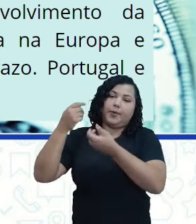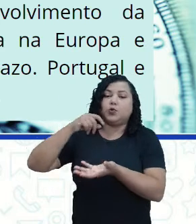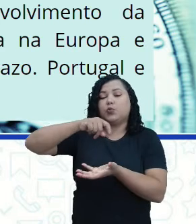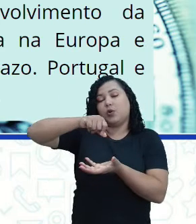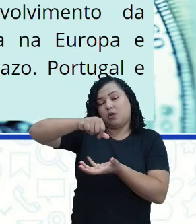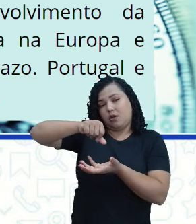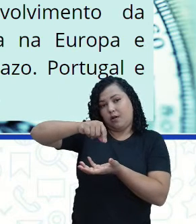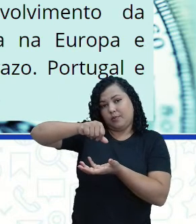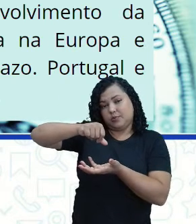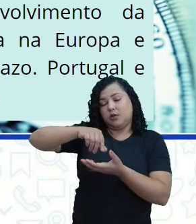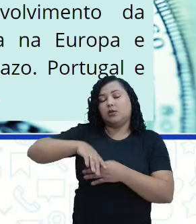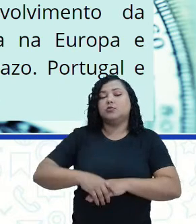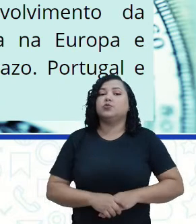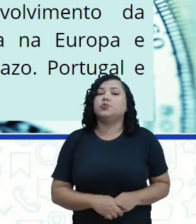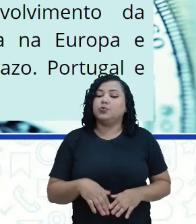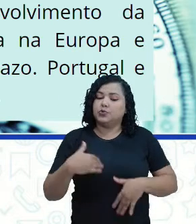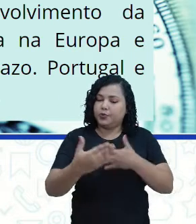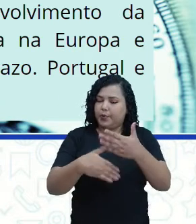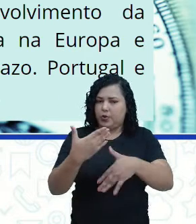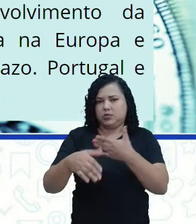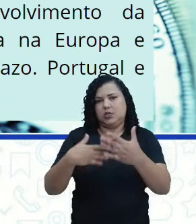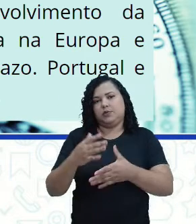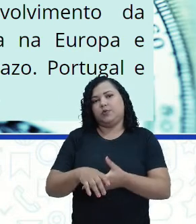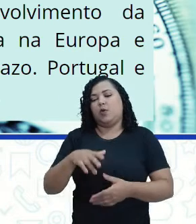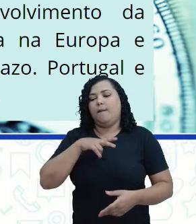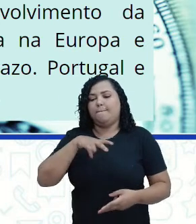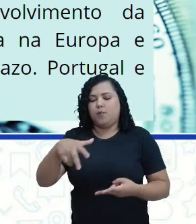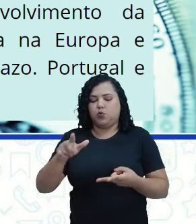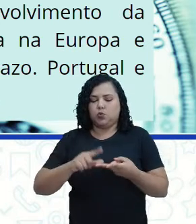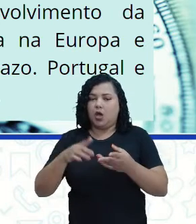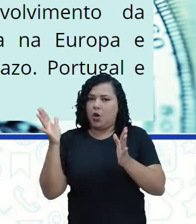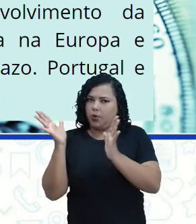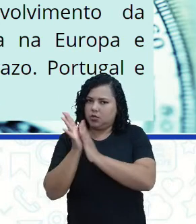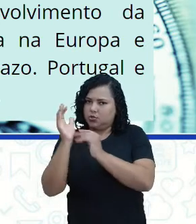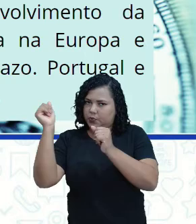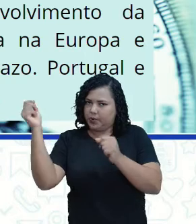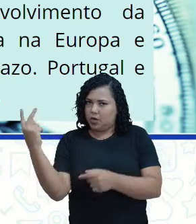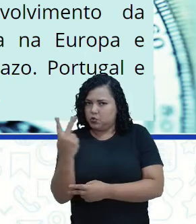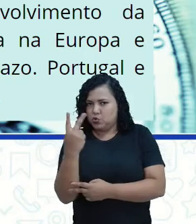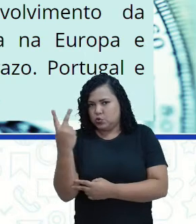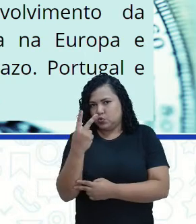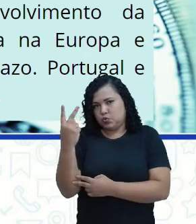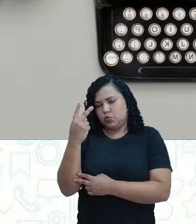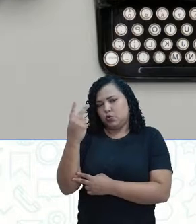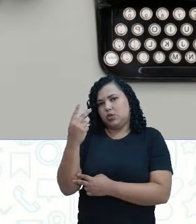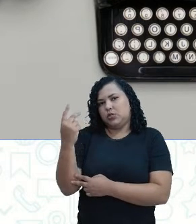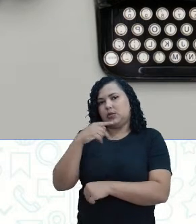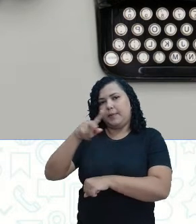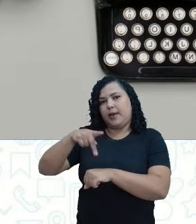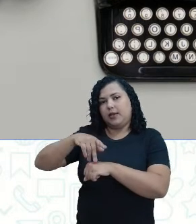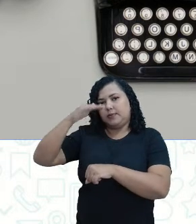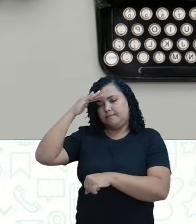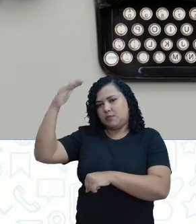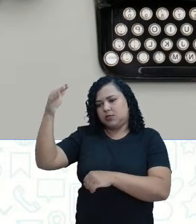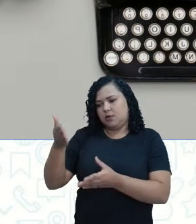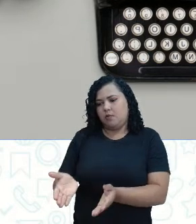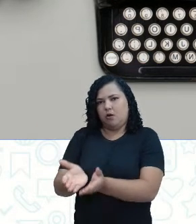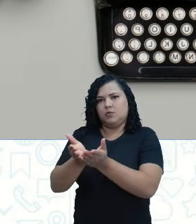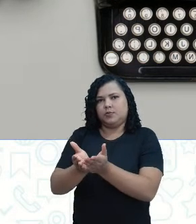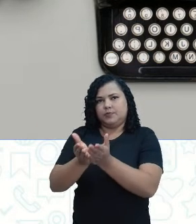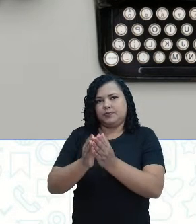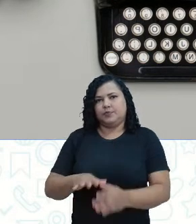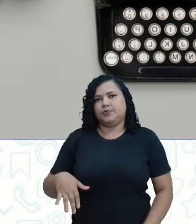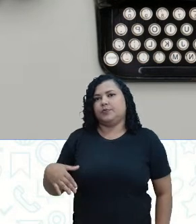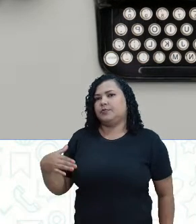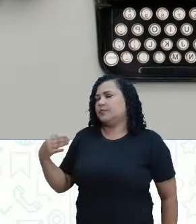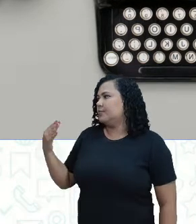capitalismo no longo prazo. Portugal e Espanha consolidaram-se como dois grandes impérios ultramarinos. Mas, gente,